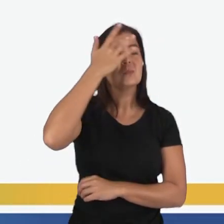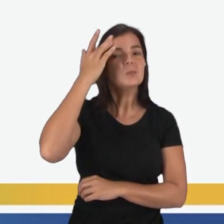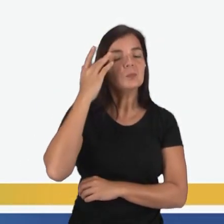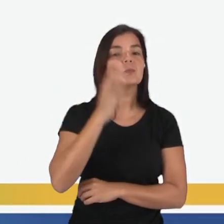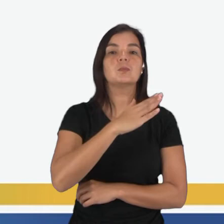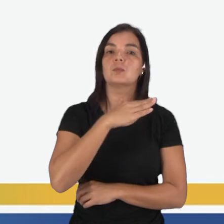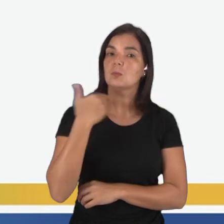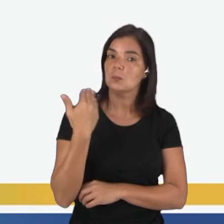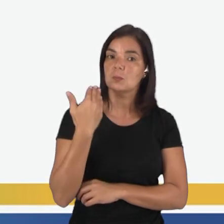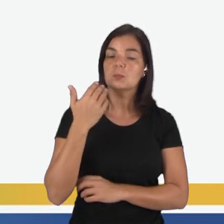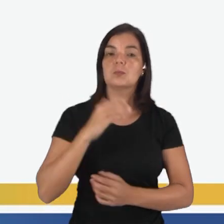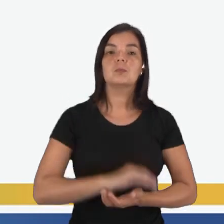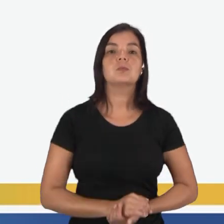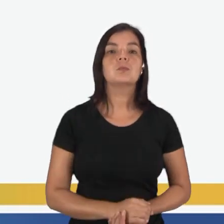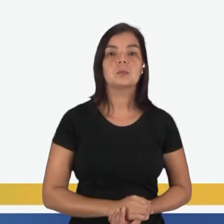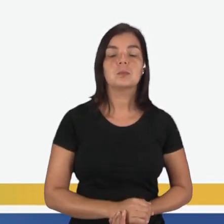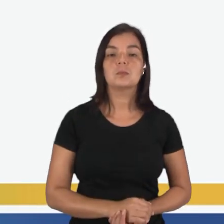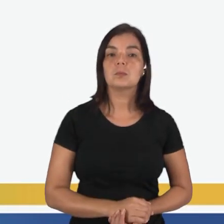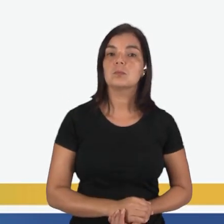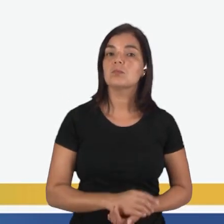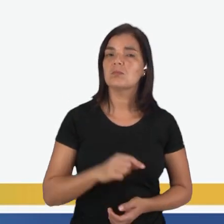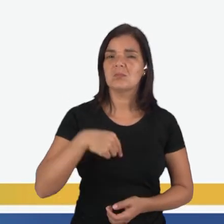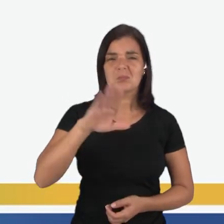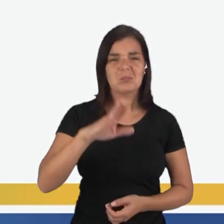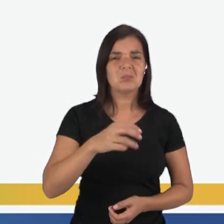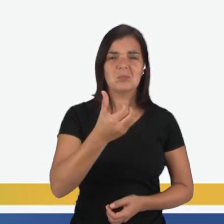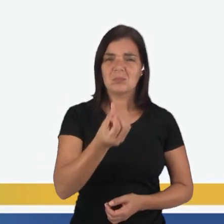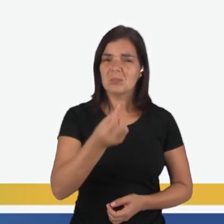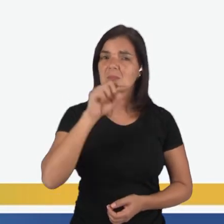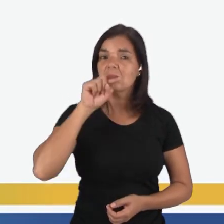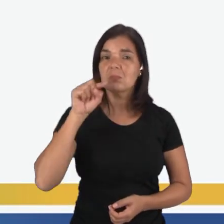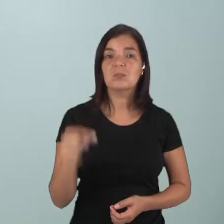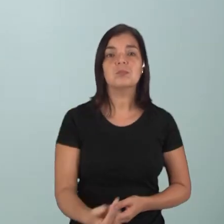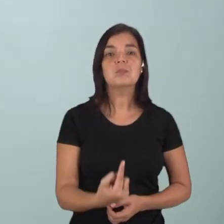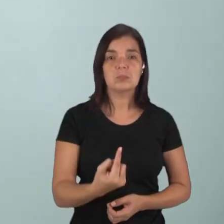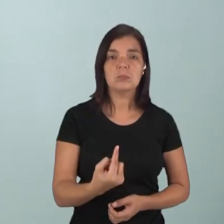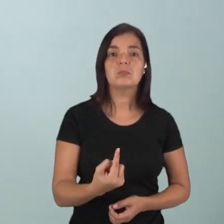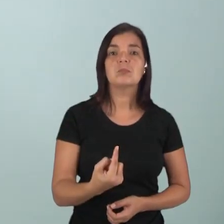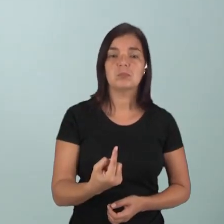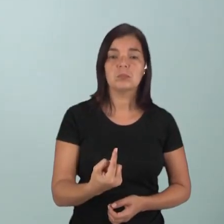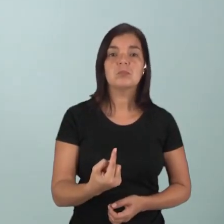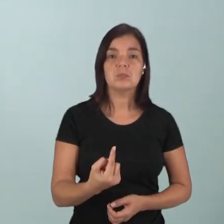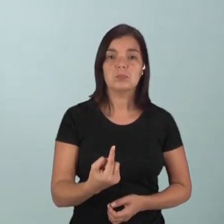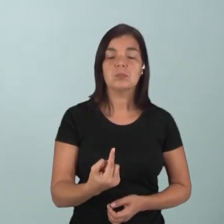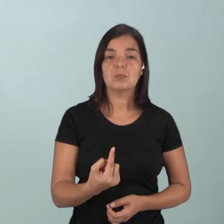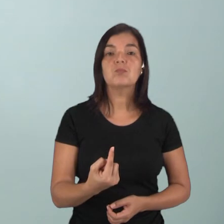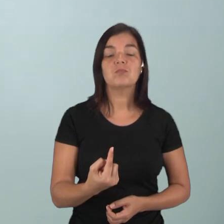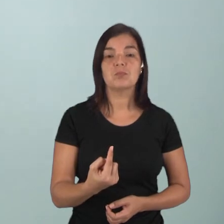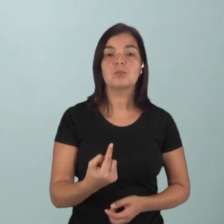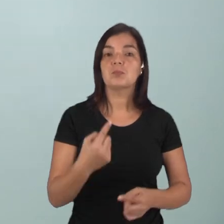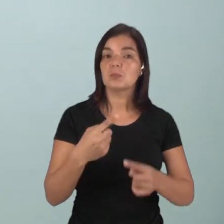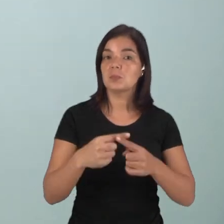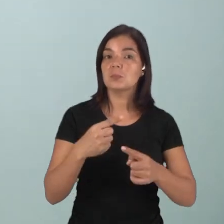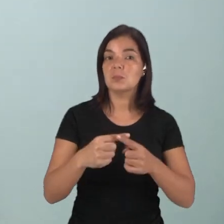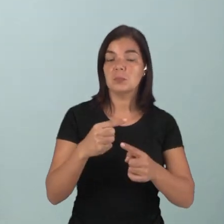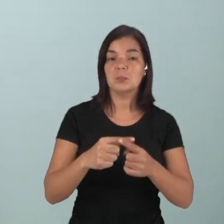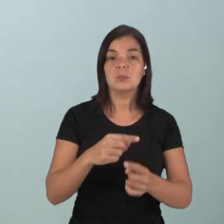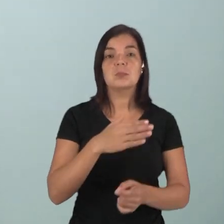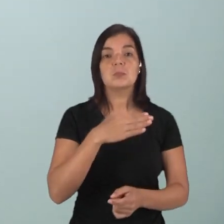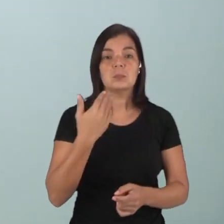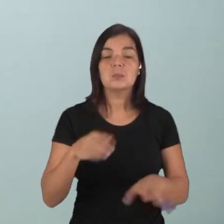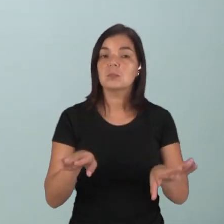morreram nessa situação, né? Foram mais de 6.000 pessoas que foram sequeladas por conta desse